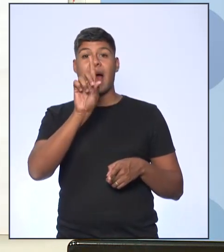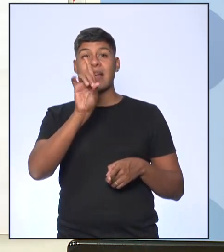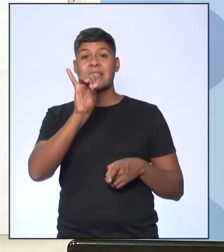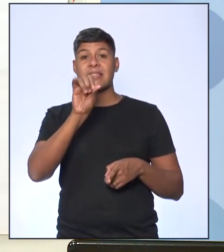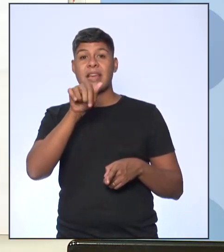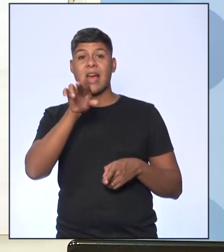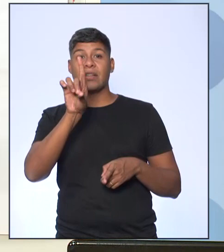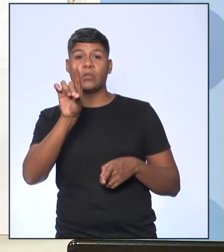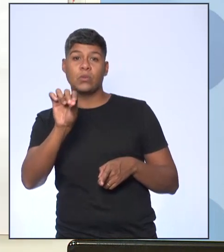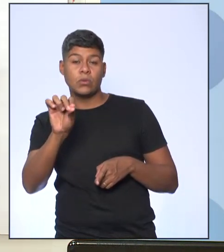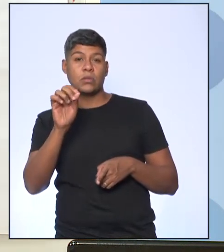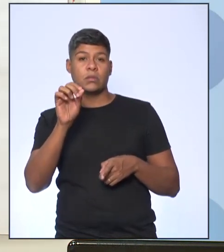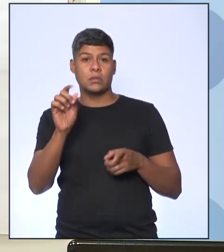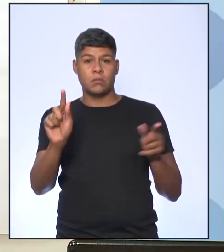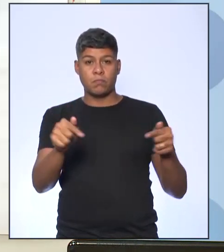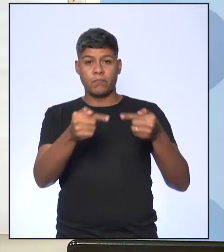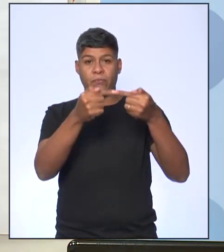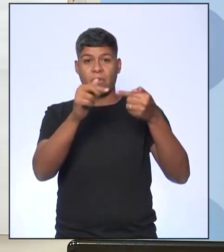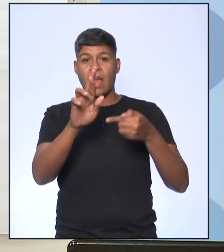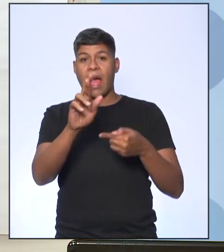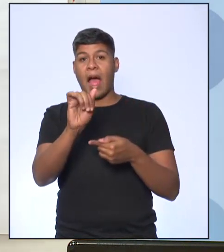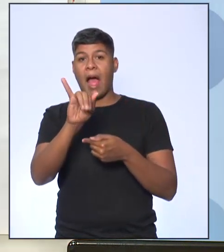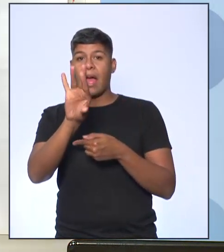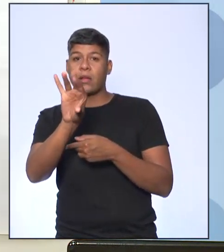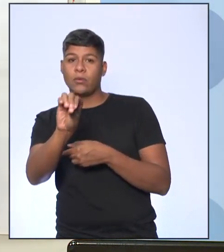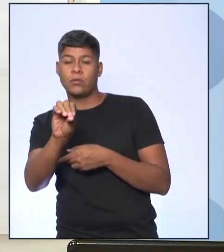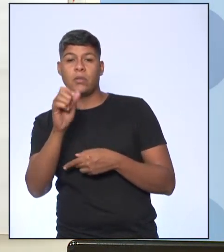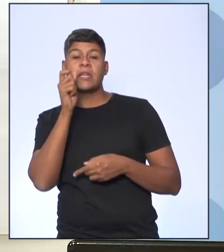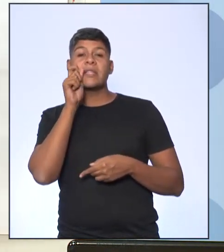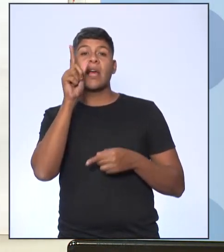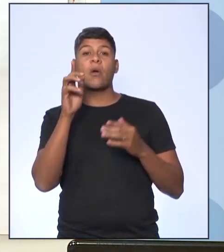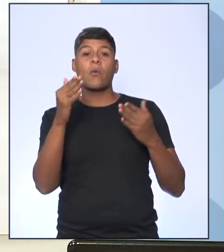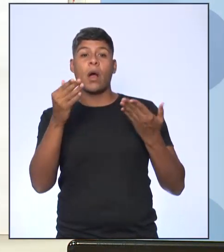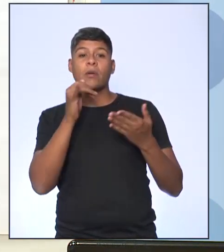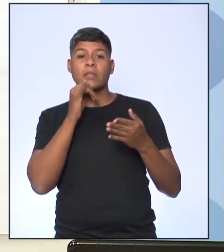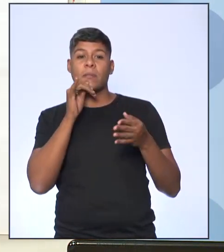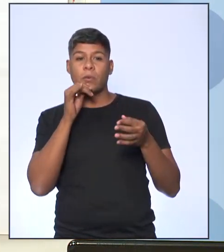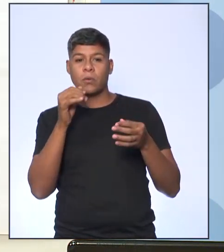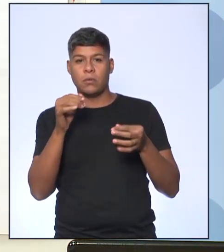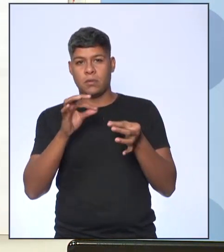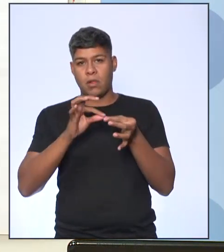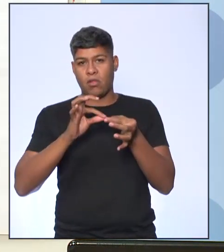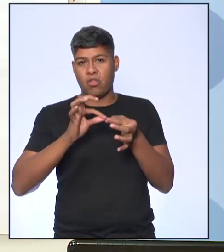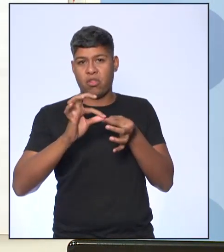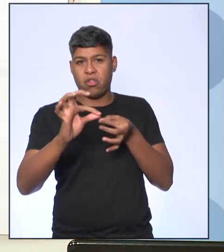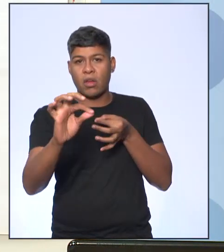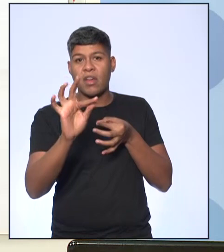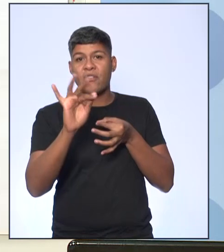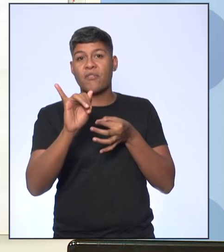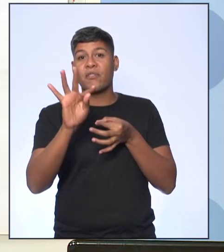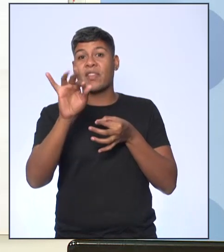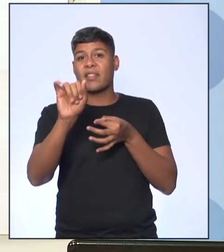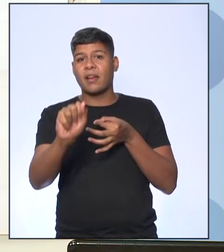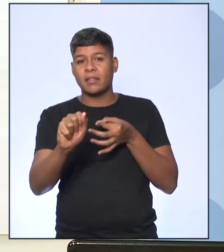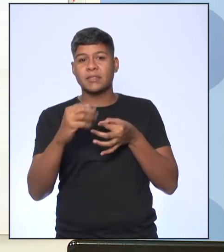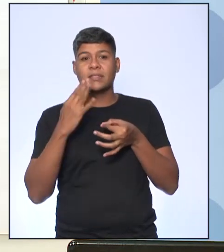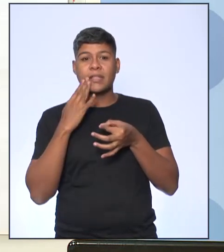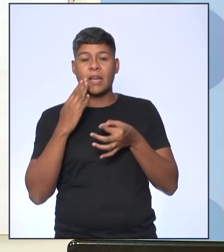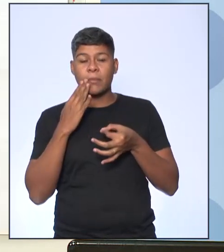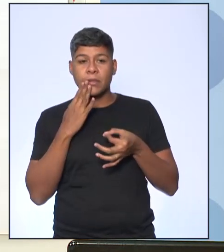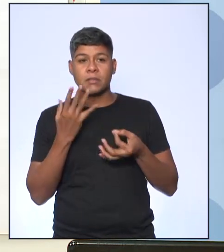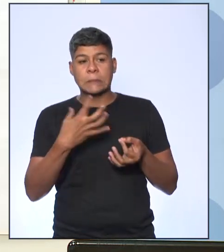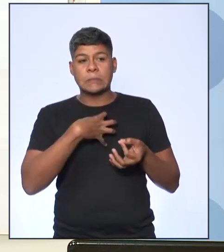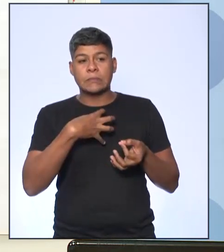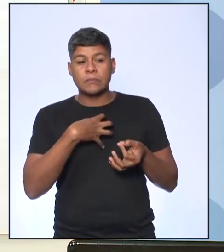com a ideia de raio. Eu tenho a seguinte ideia, ó, fita métrica. A fita métrica, ela vai